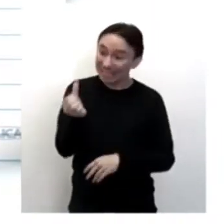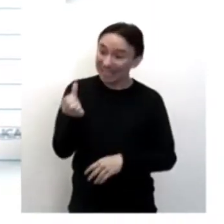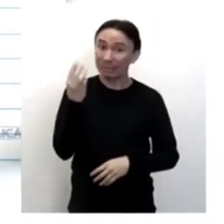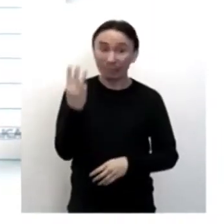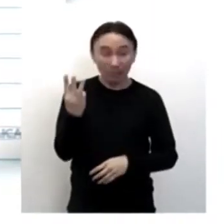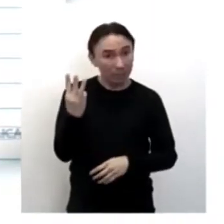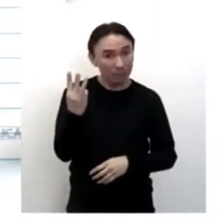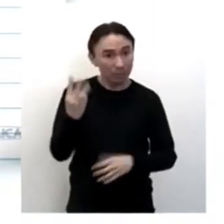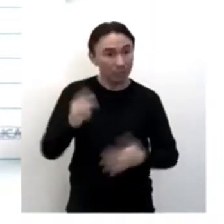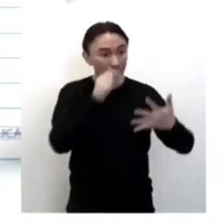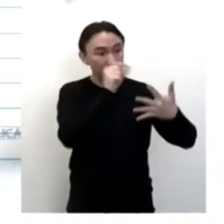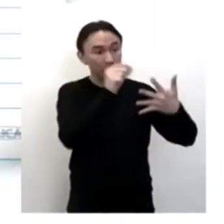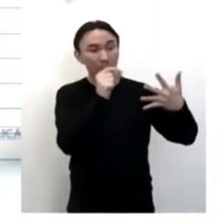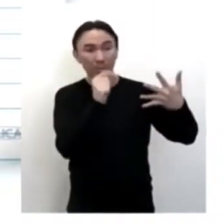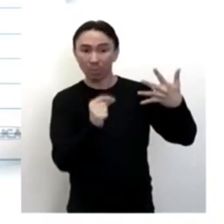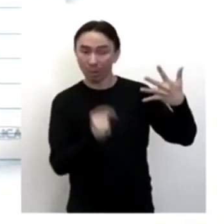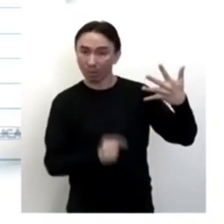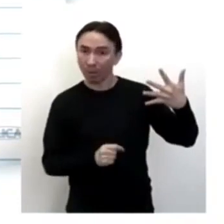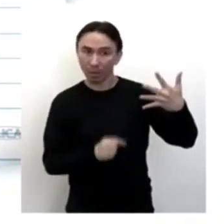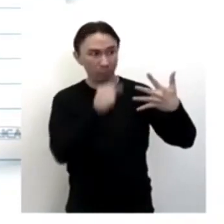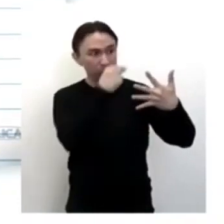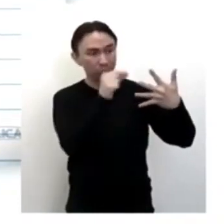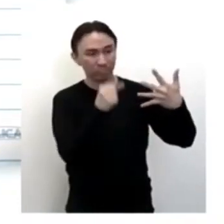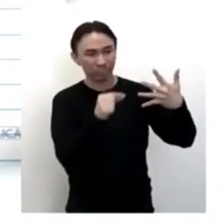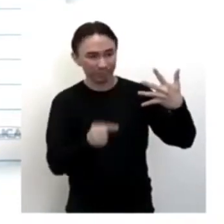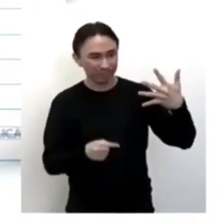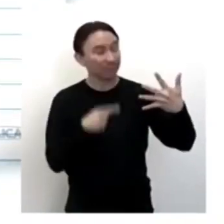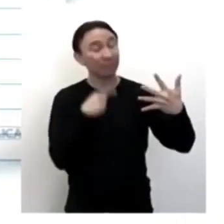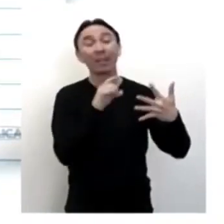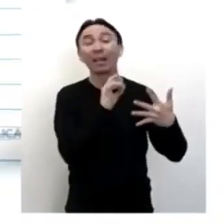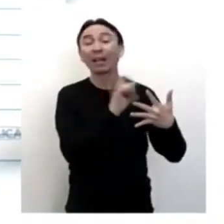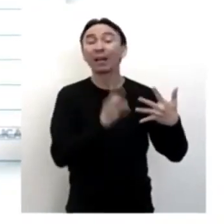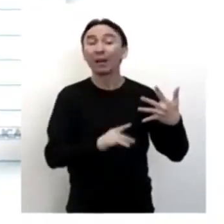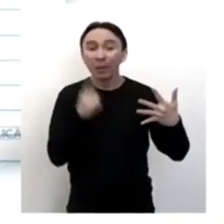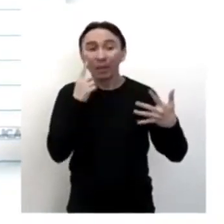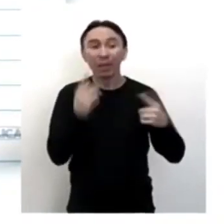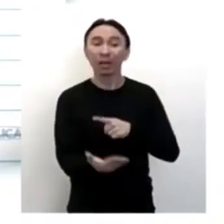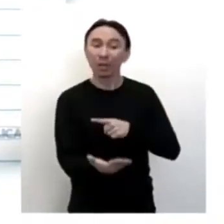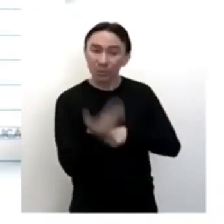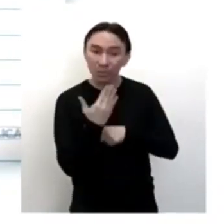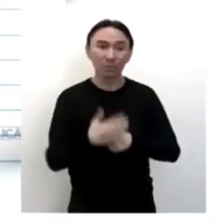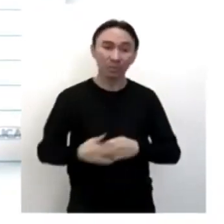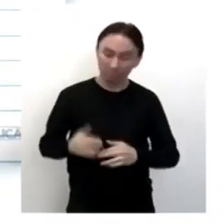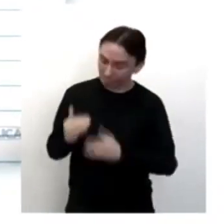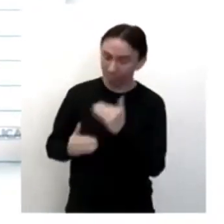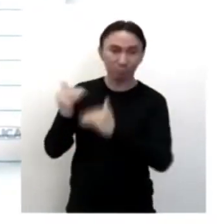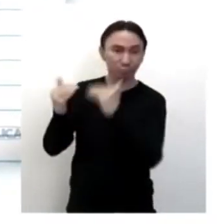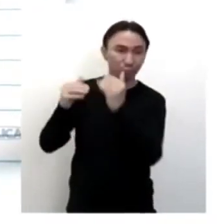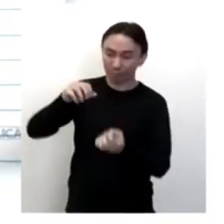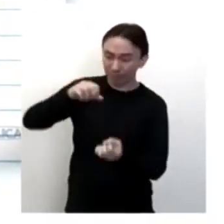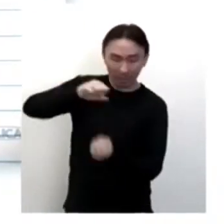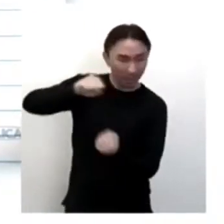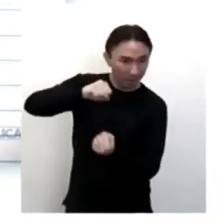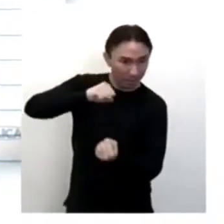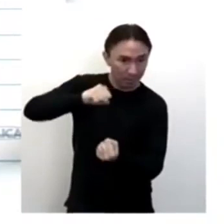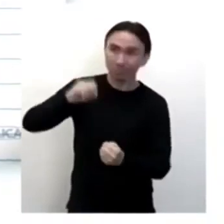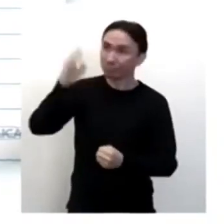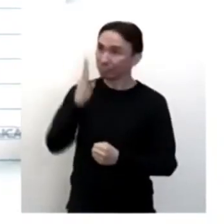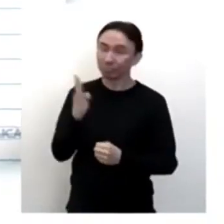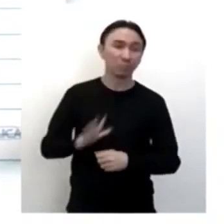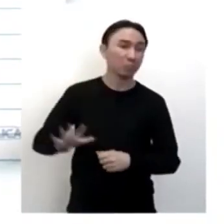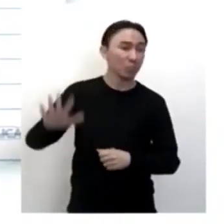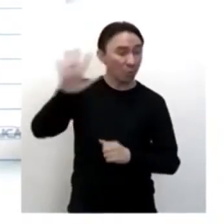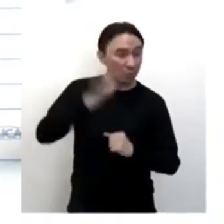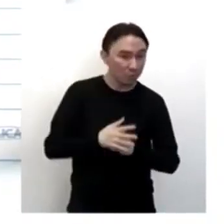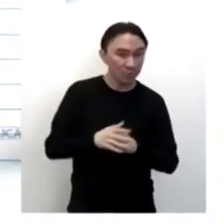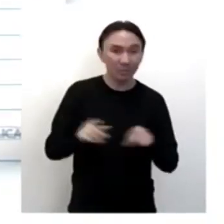buscam, além de caracterizar e subsidiar o processo de desenvolvimento sustentável em nível nacional, expressar a diversidade característica do